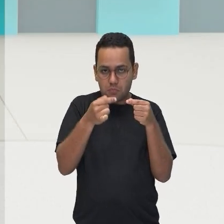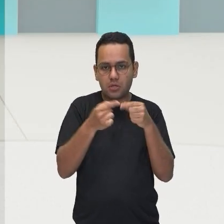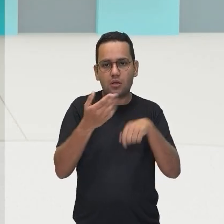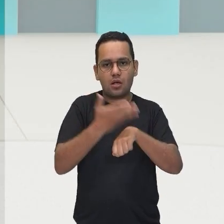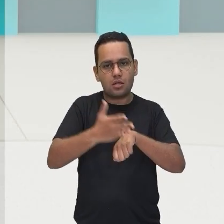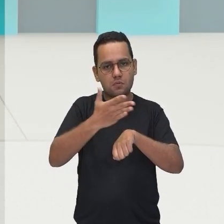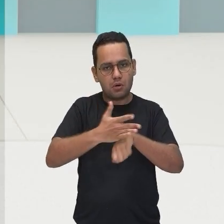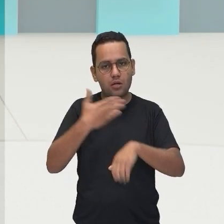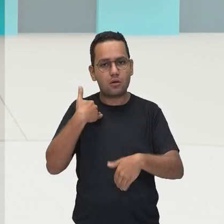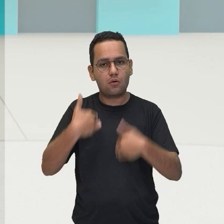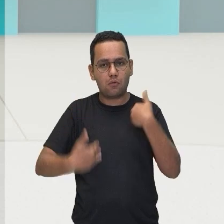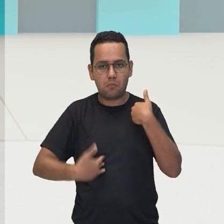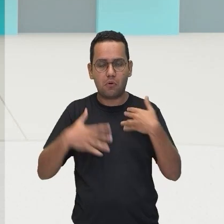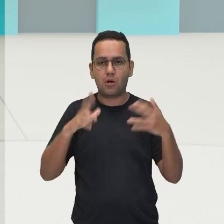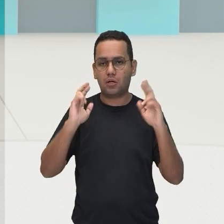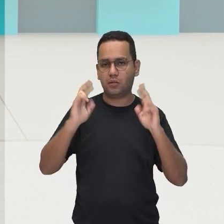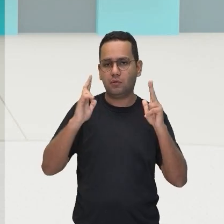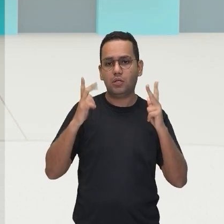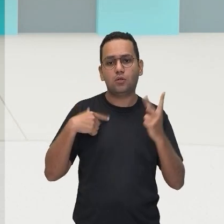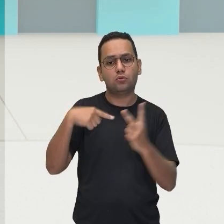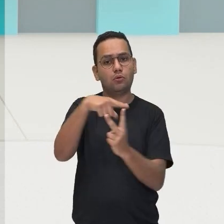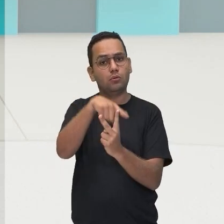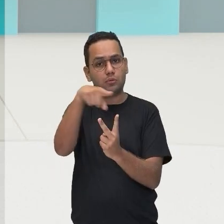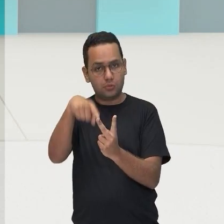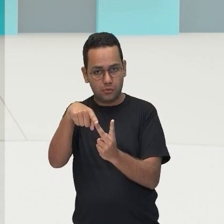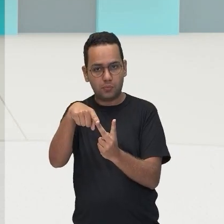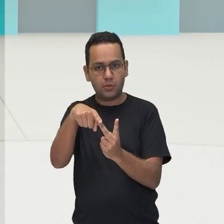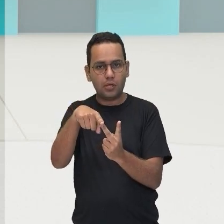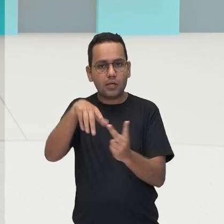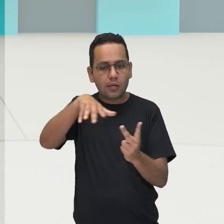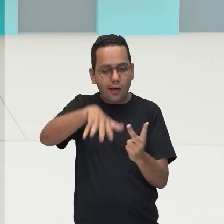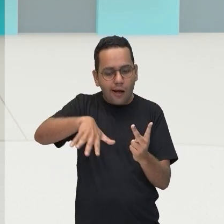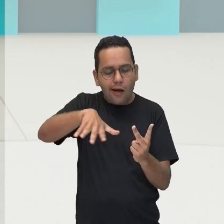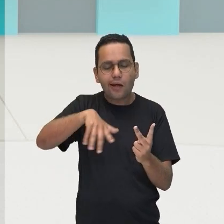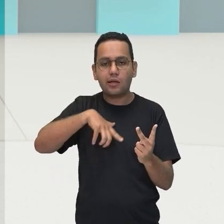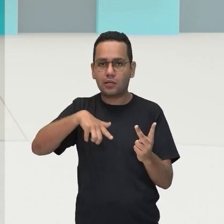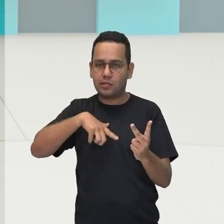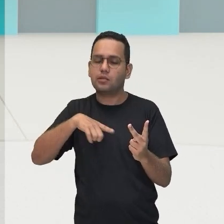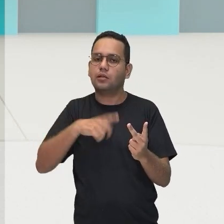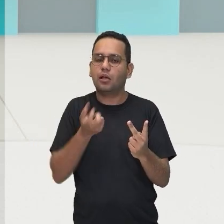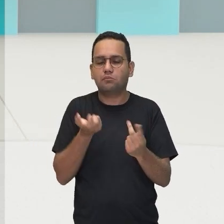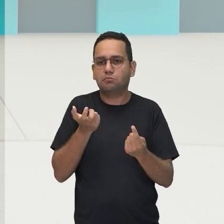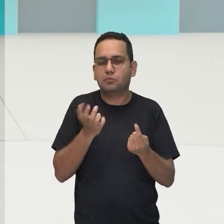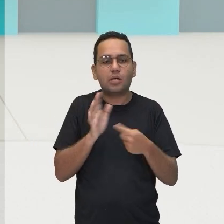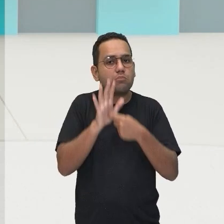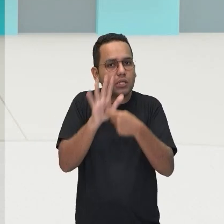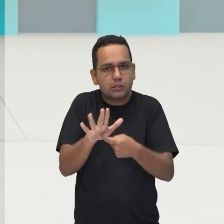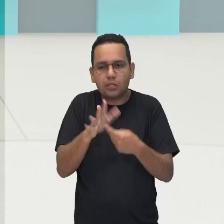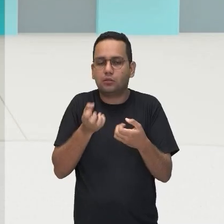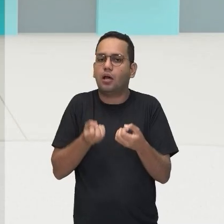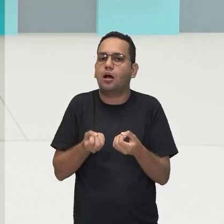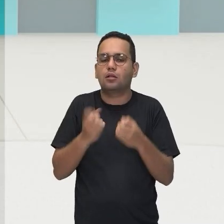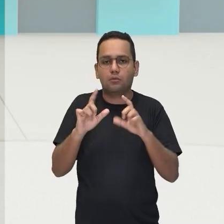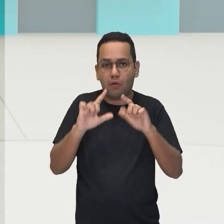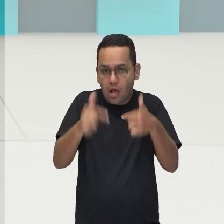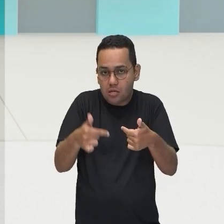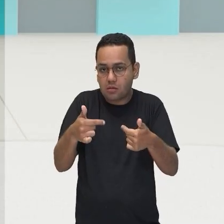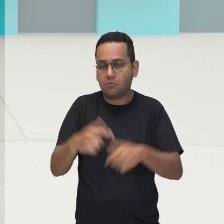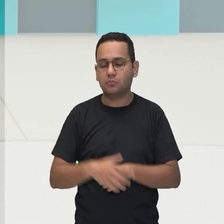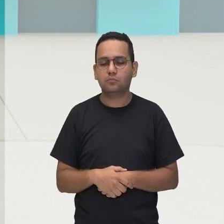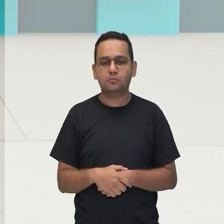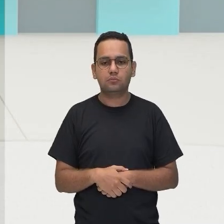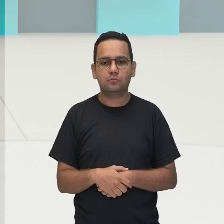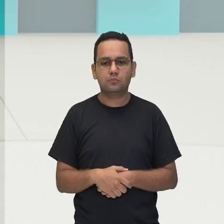duas vertentes diferentes, de acordo com o meio em que elas são executadas, em que elas são realizadas. Então, nós